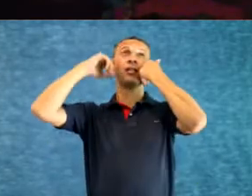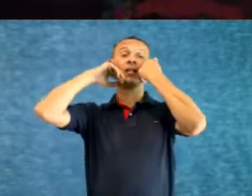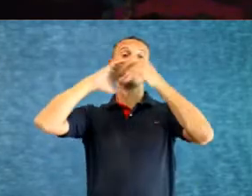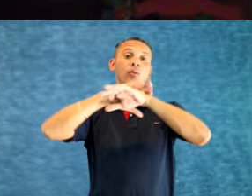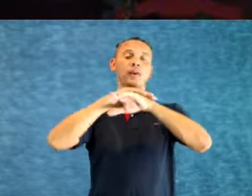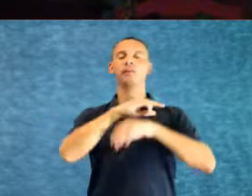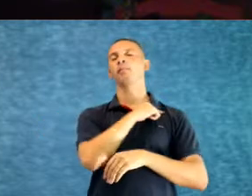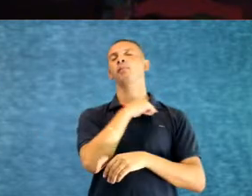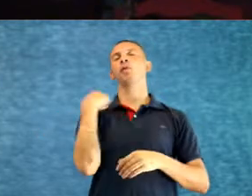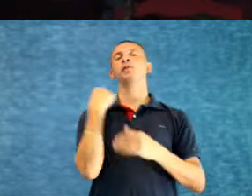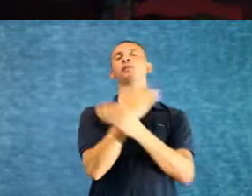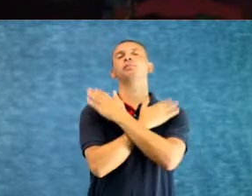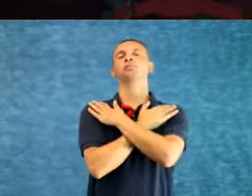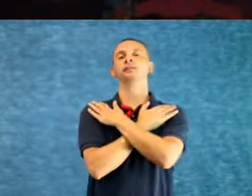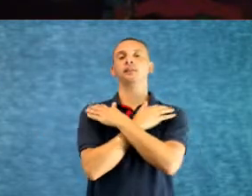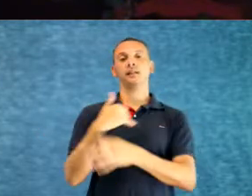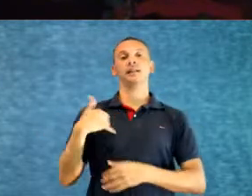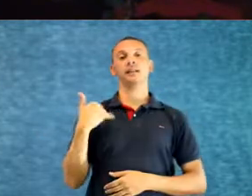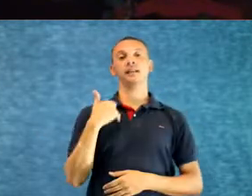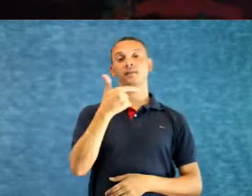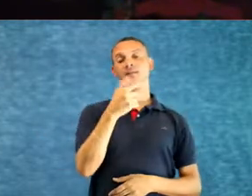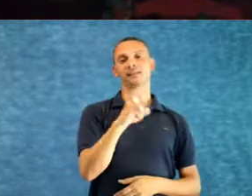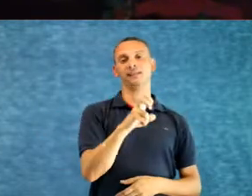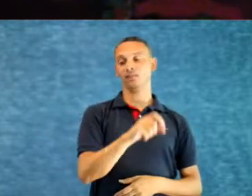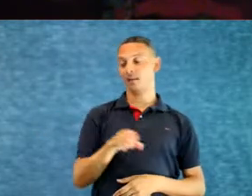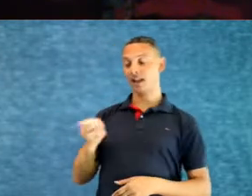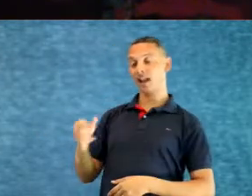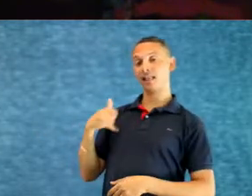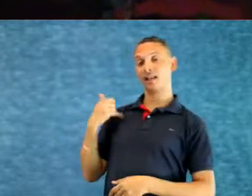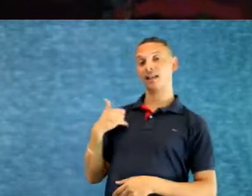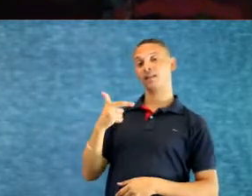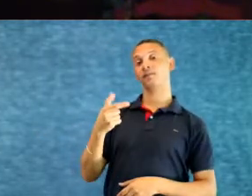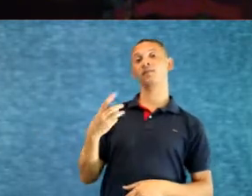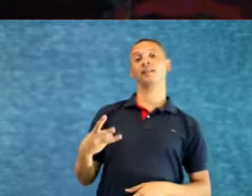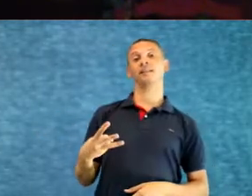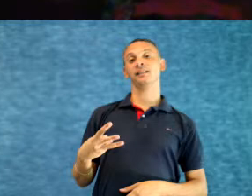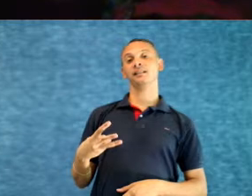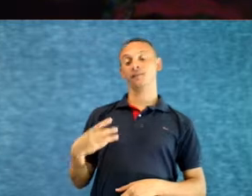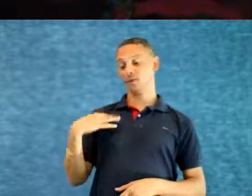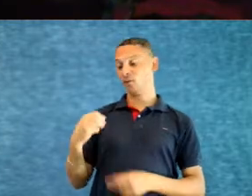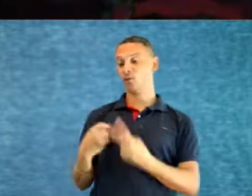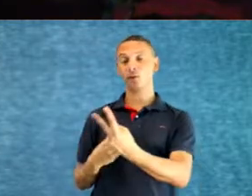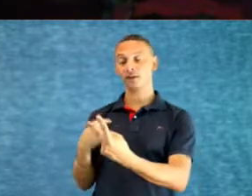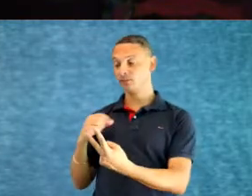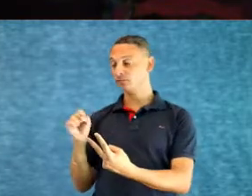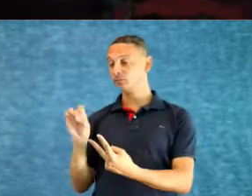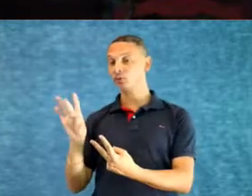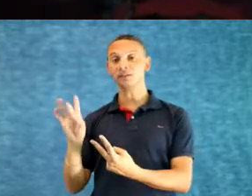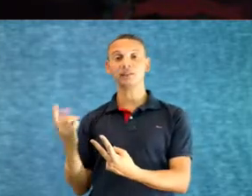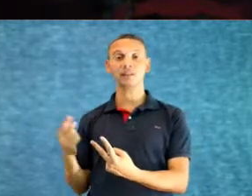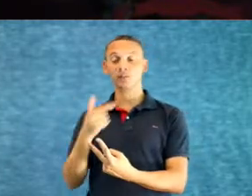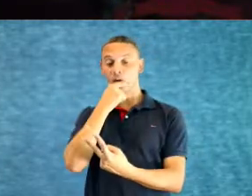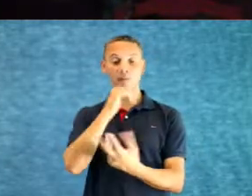comum. Isso, sim, a elite da elite, as cabeças mais esclarecidas é que permitiam que as meninas aprendessem a ler